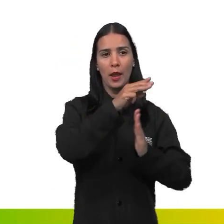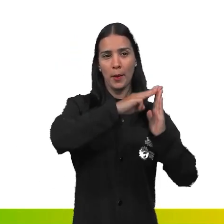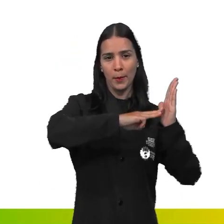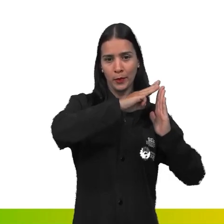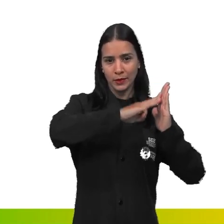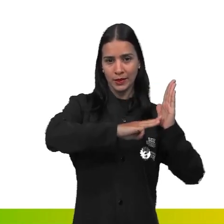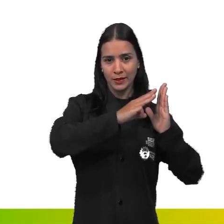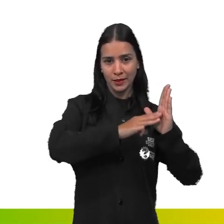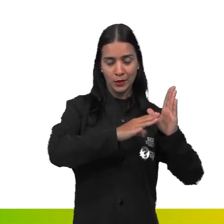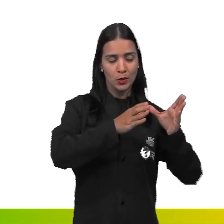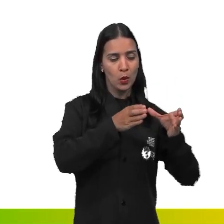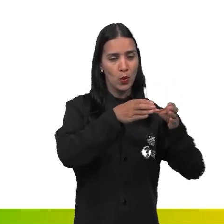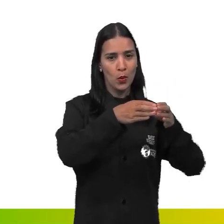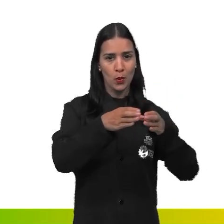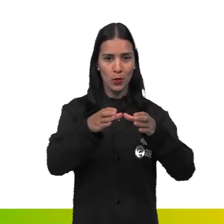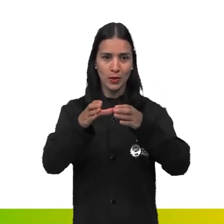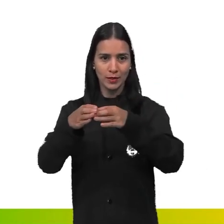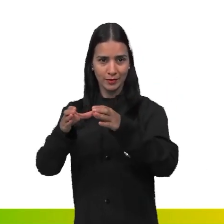coletivas,